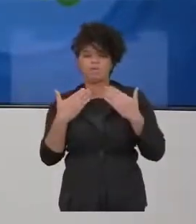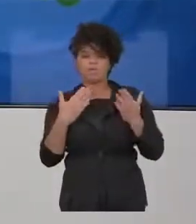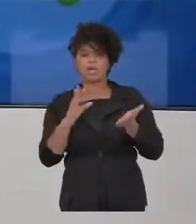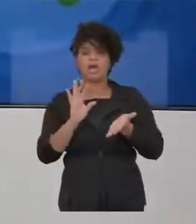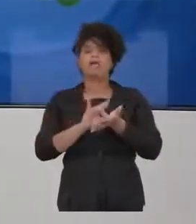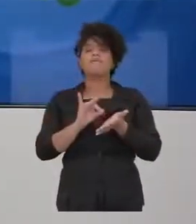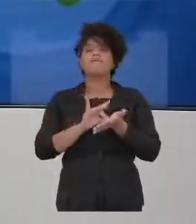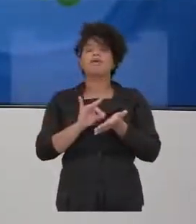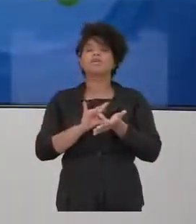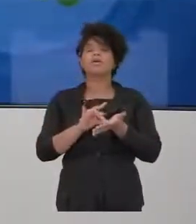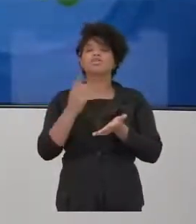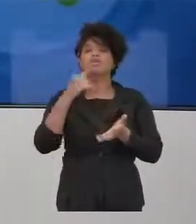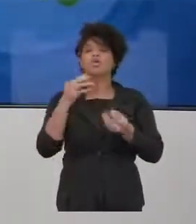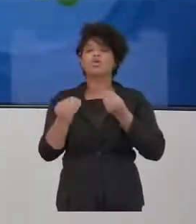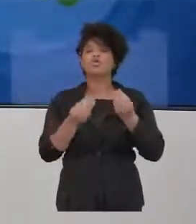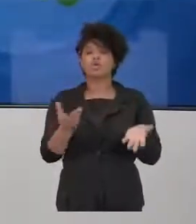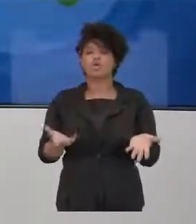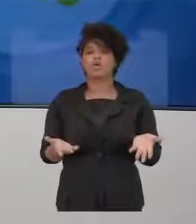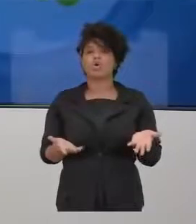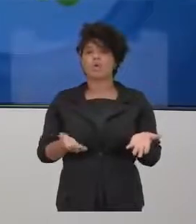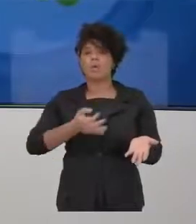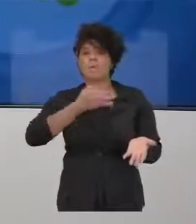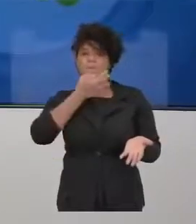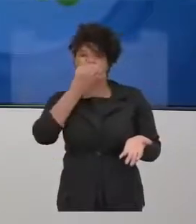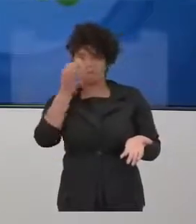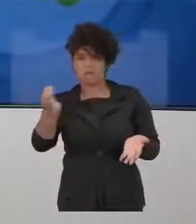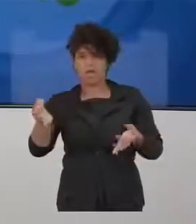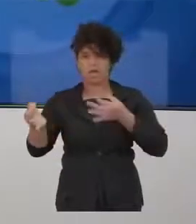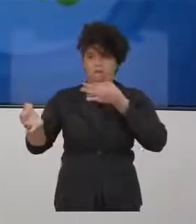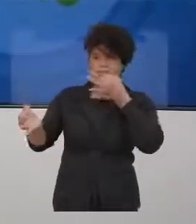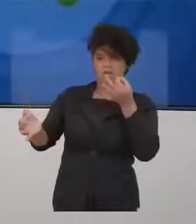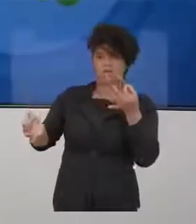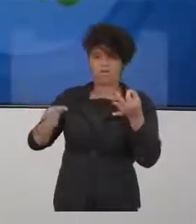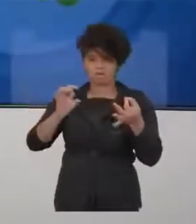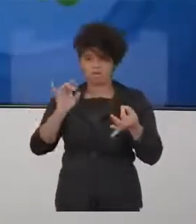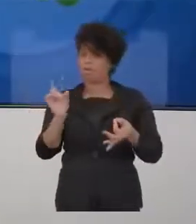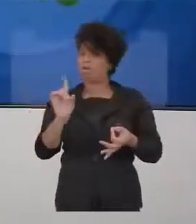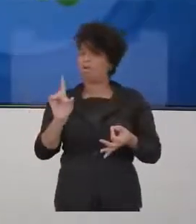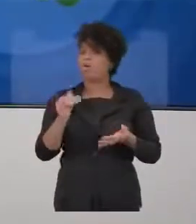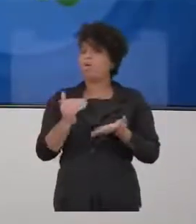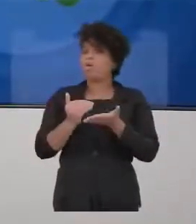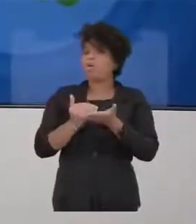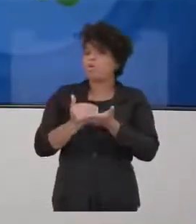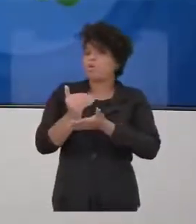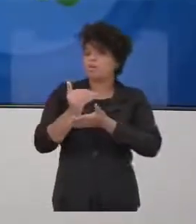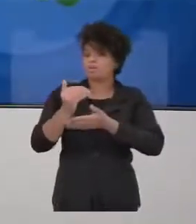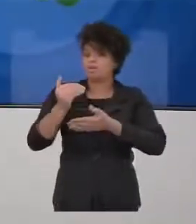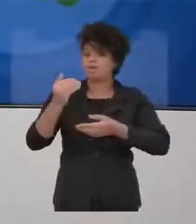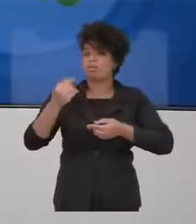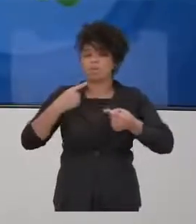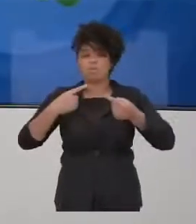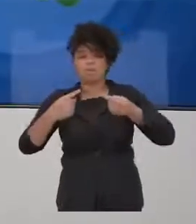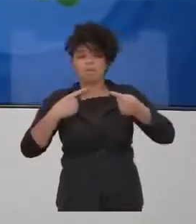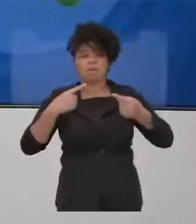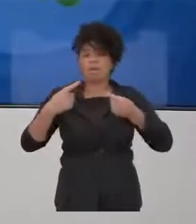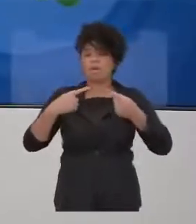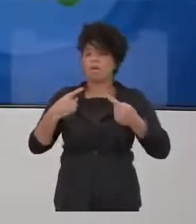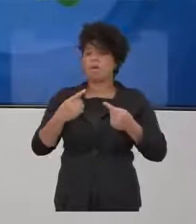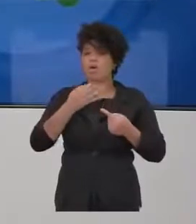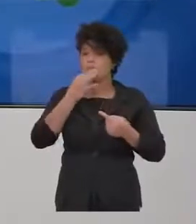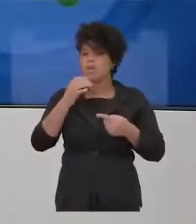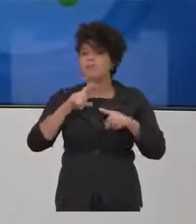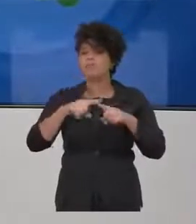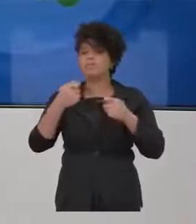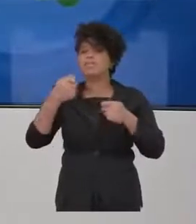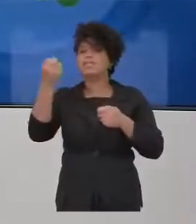não se debate com opiniões. Começa-se o debate com opinião, mas o debate é com